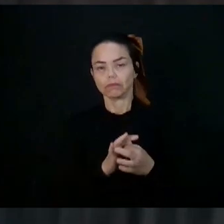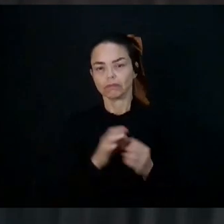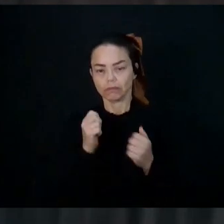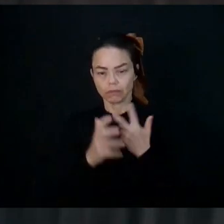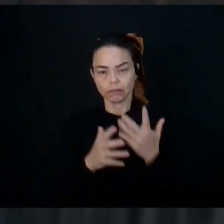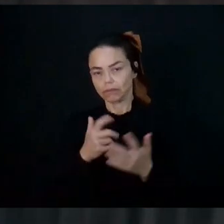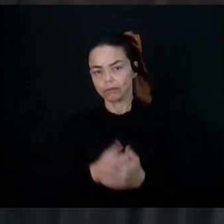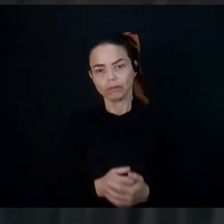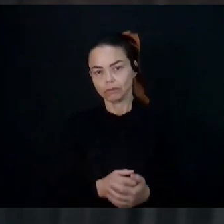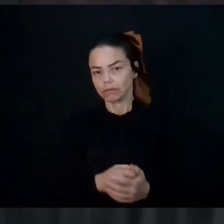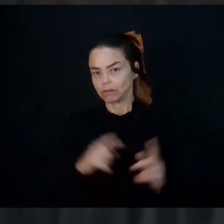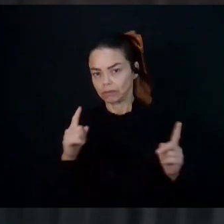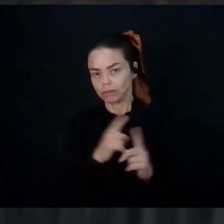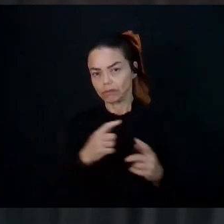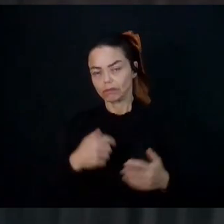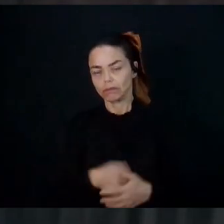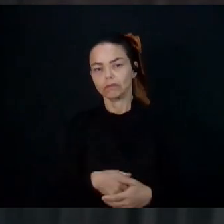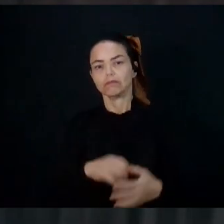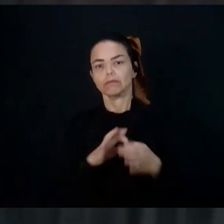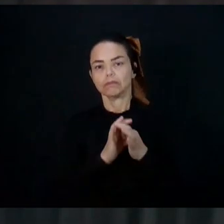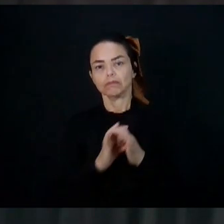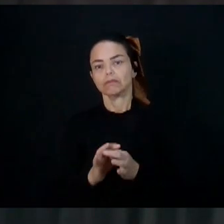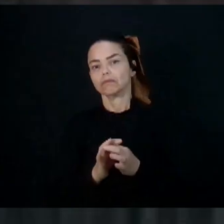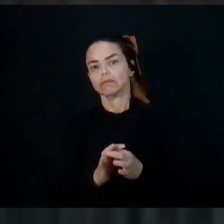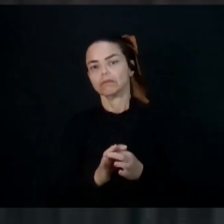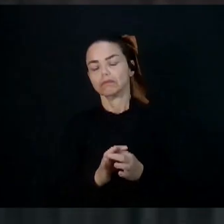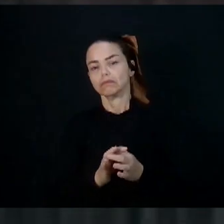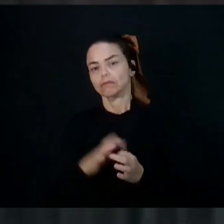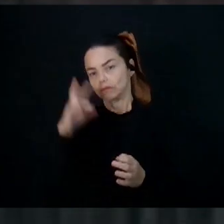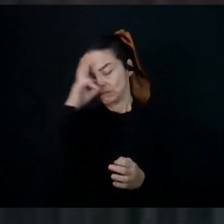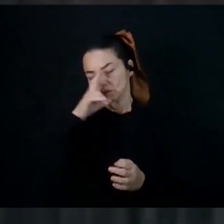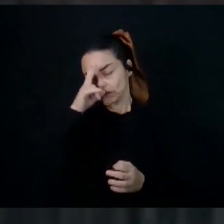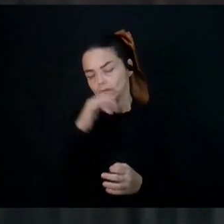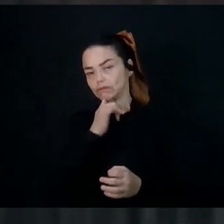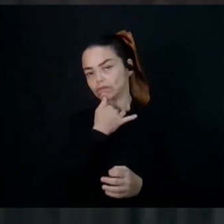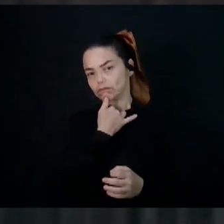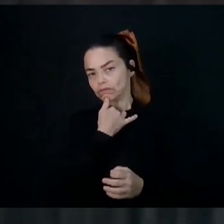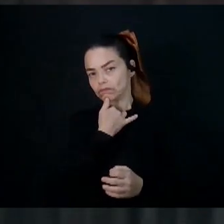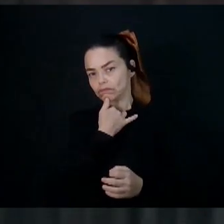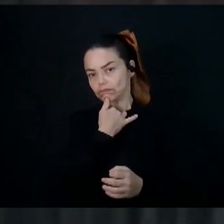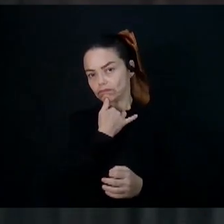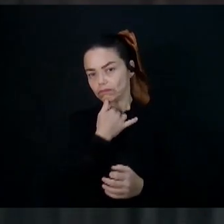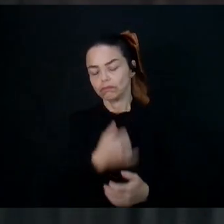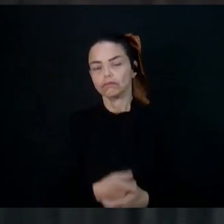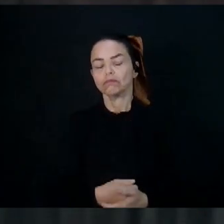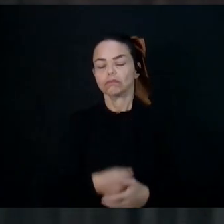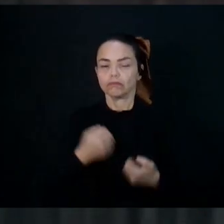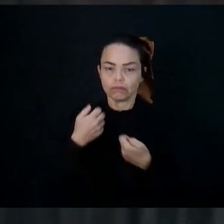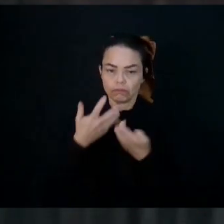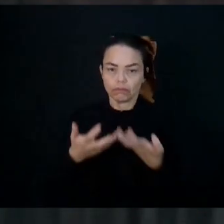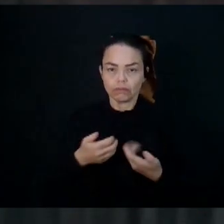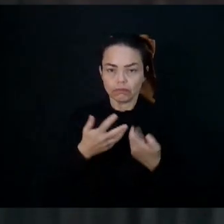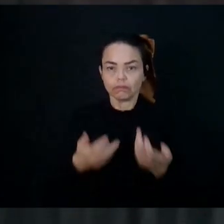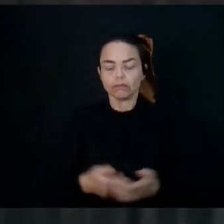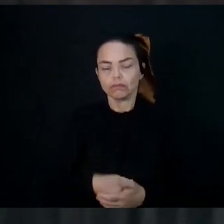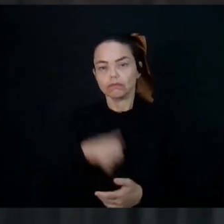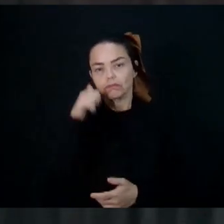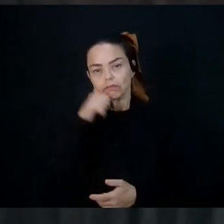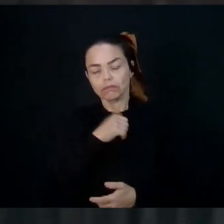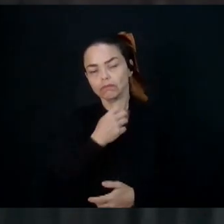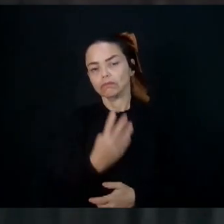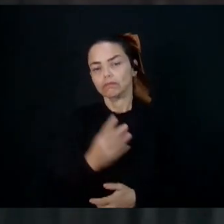nem um vínculo, é uma história triste, porque o relato desse caso, dessa mulher de 37